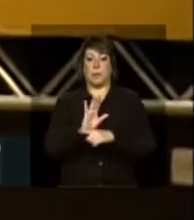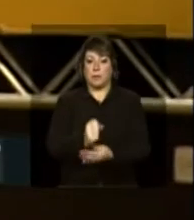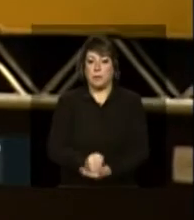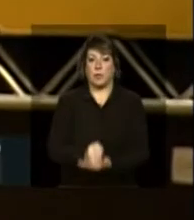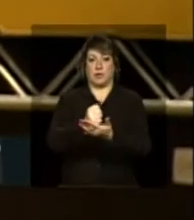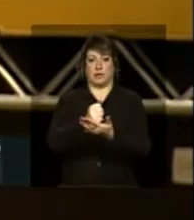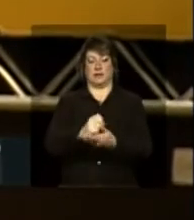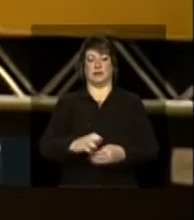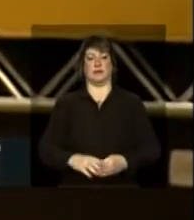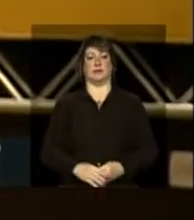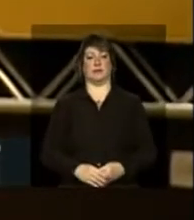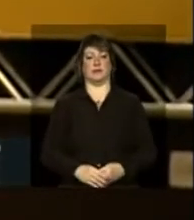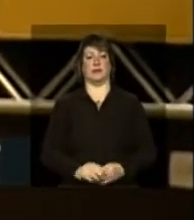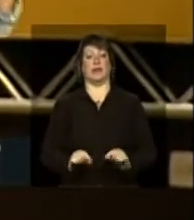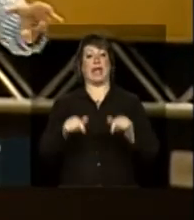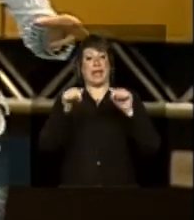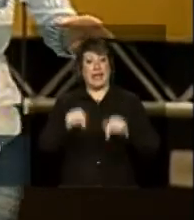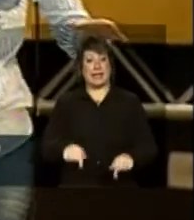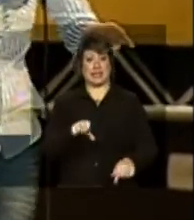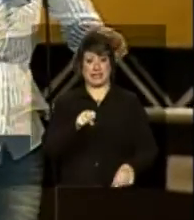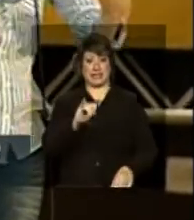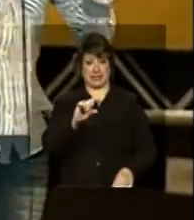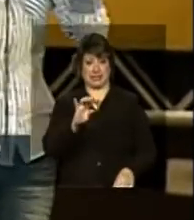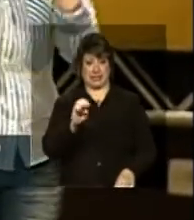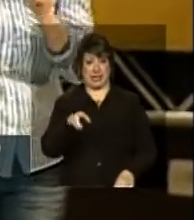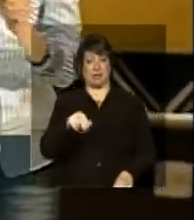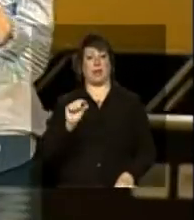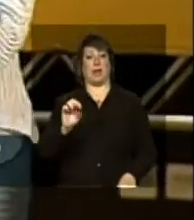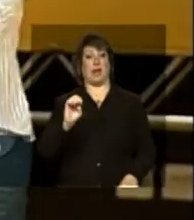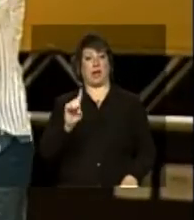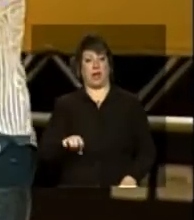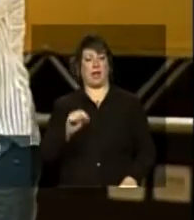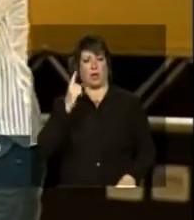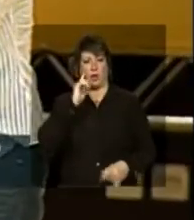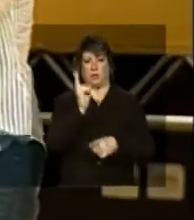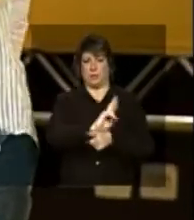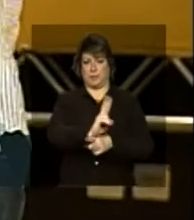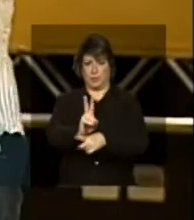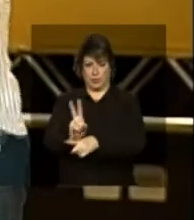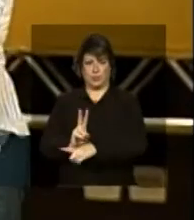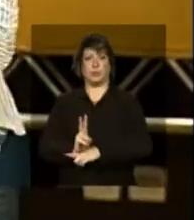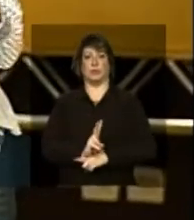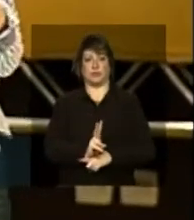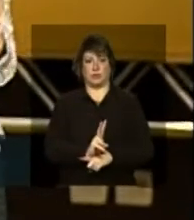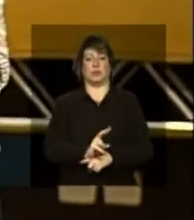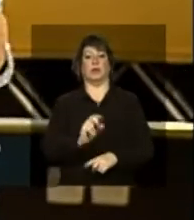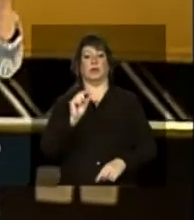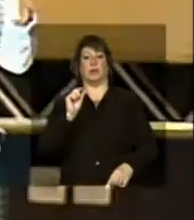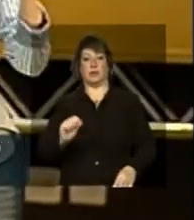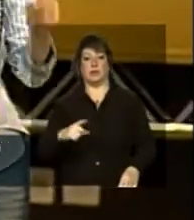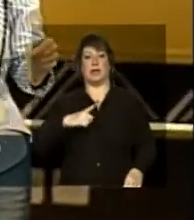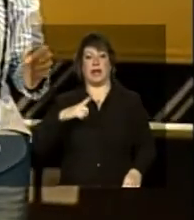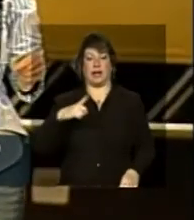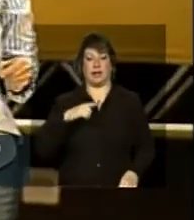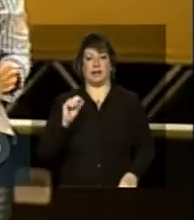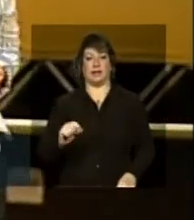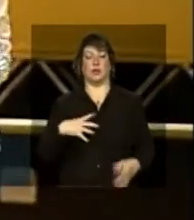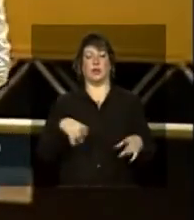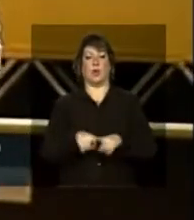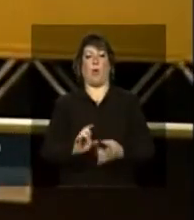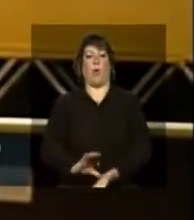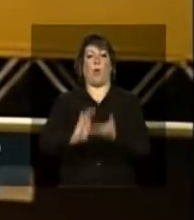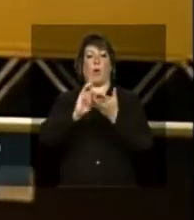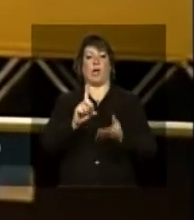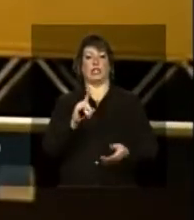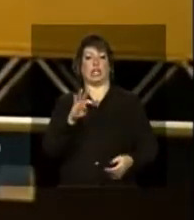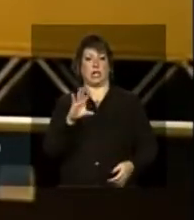proteção. Este sistema é monitorado pelos conselhos de direitos